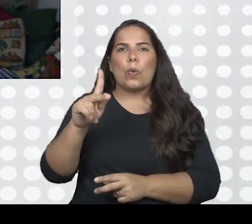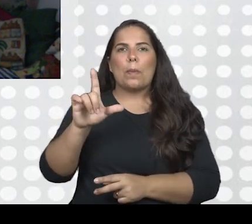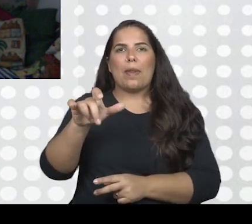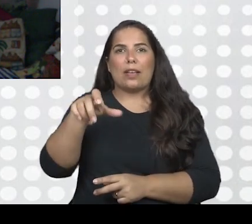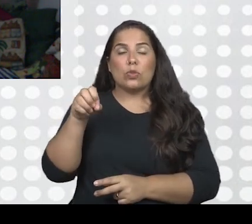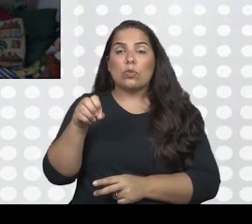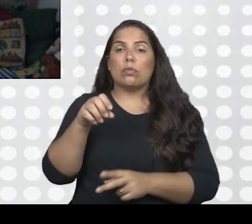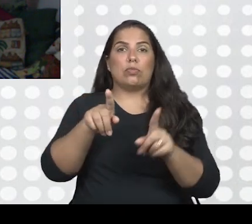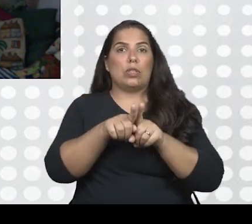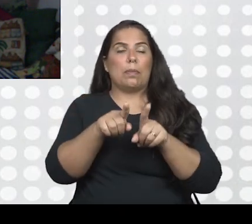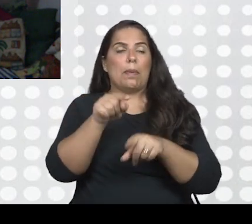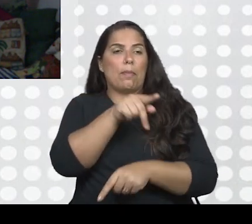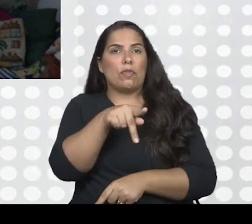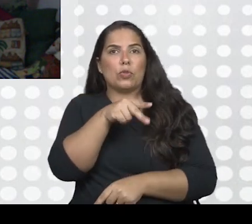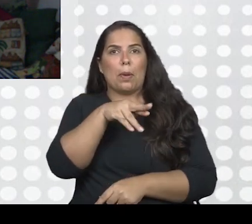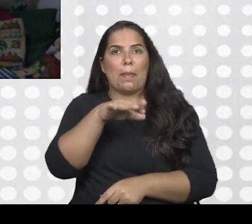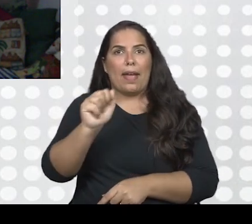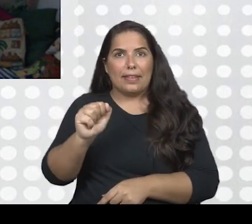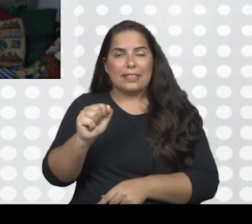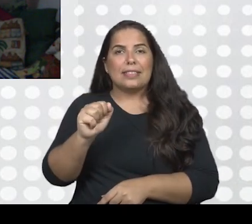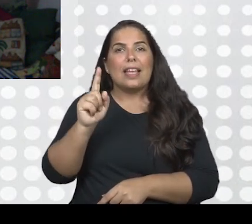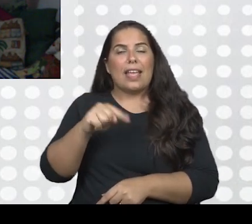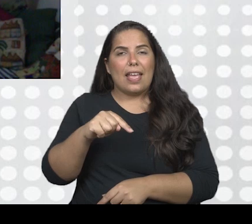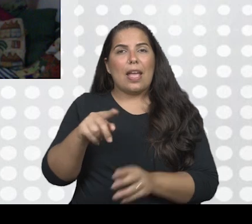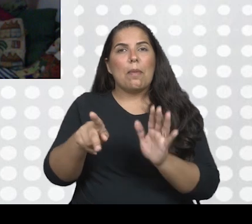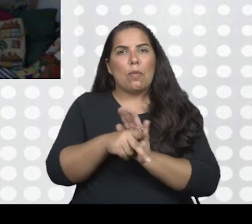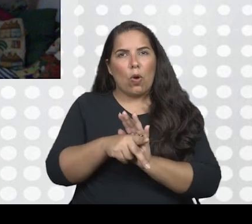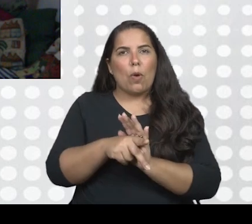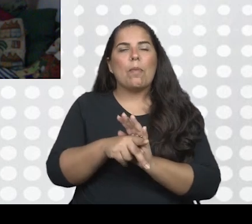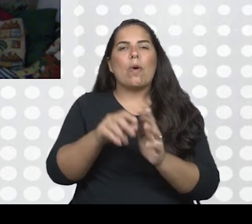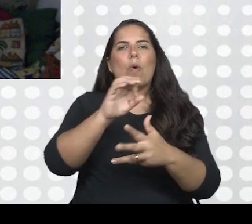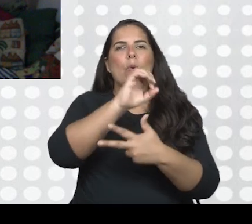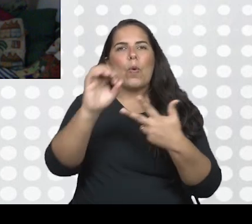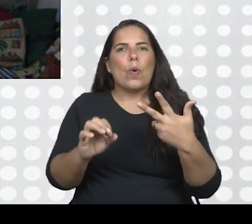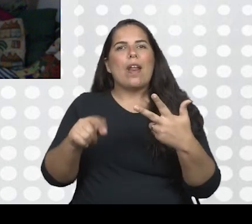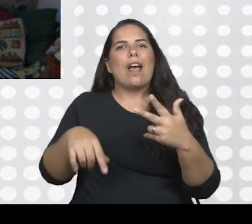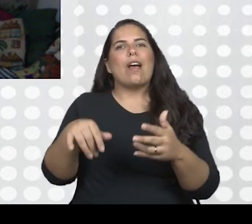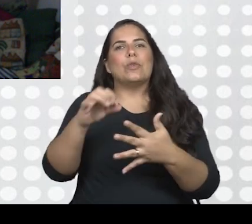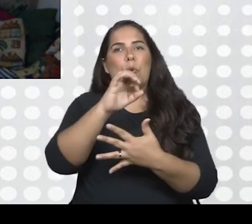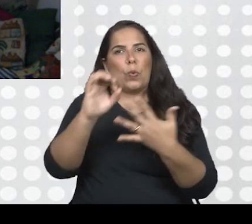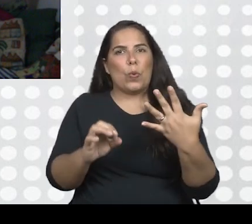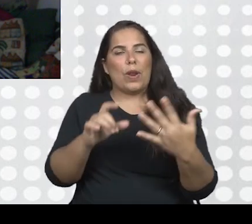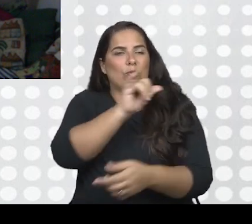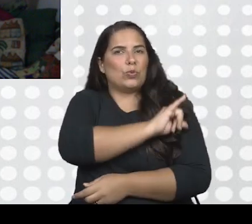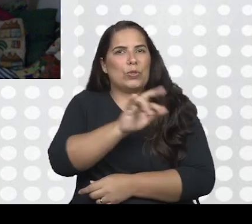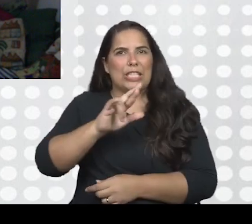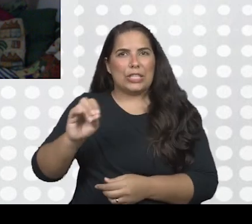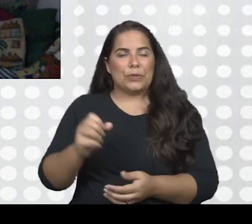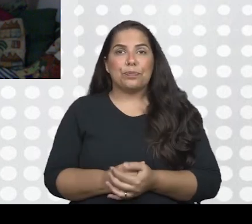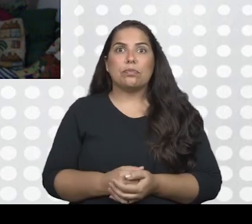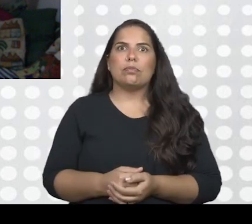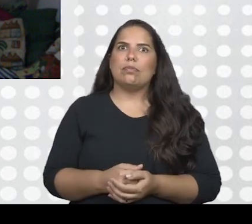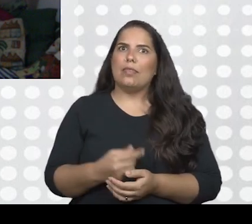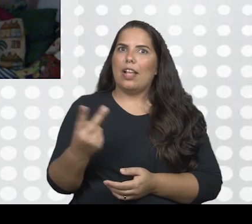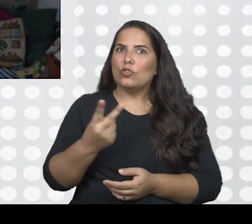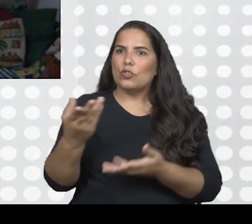a professora Márcia Denise Pletsch é da Universidade Federal Rural do Rio de Janeiro. Nós vamos convidar as